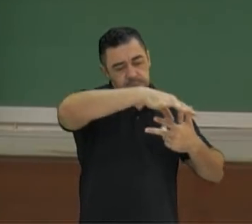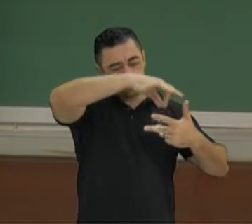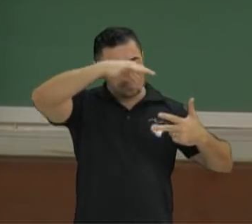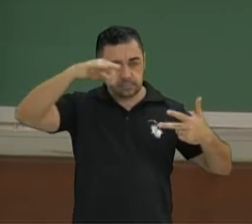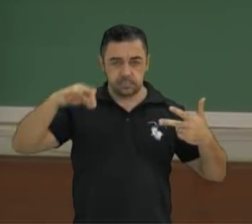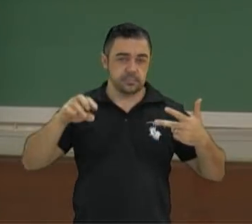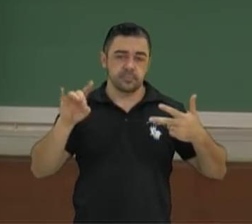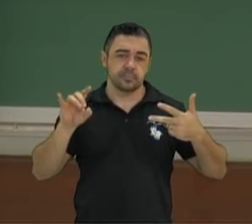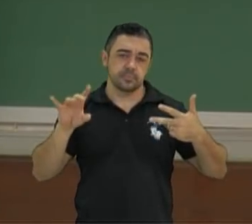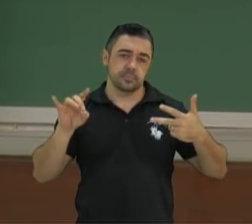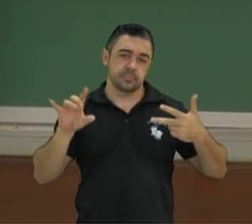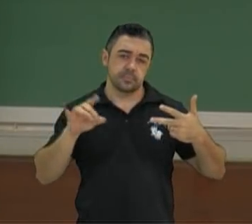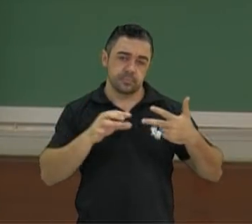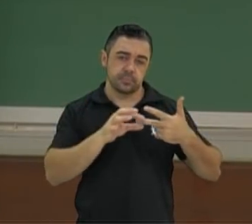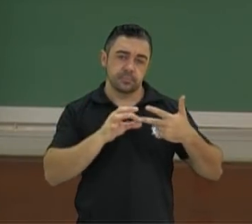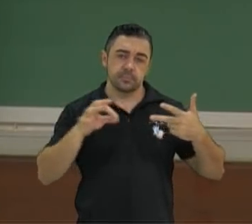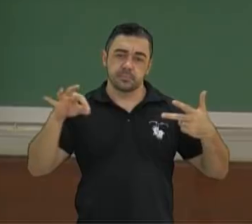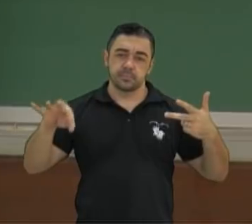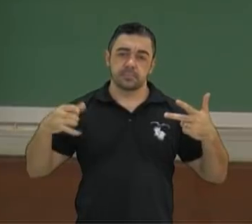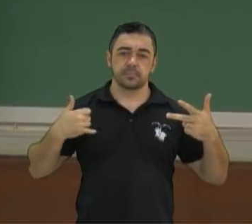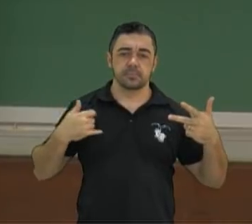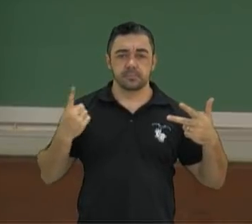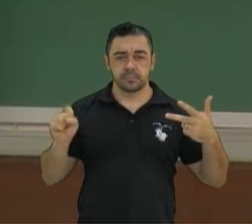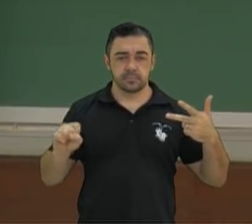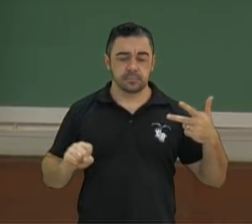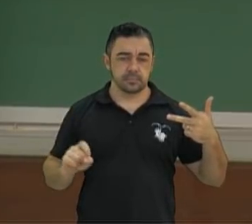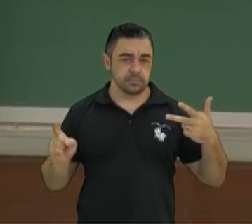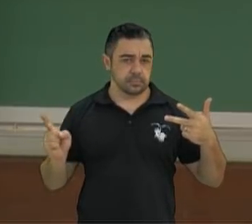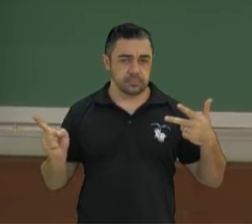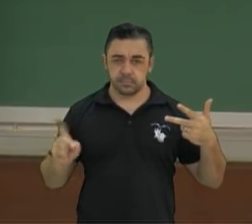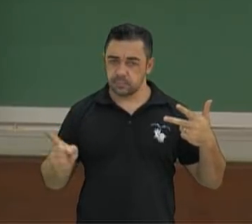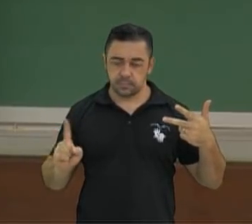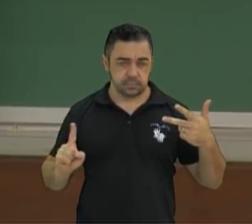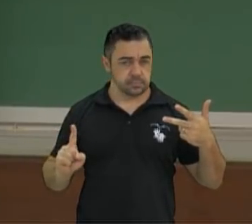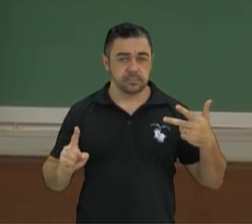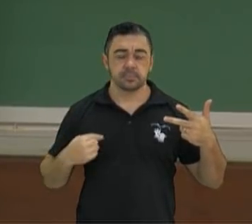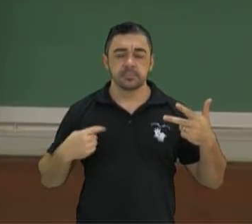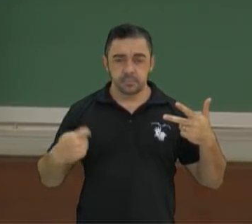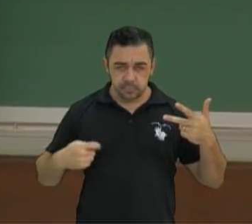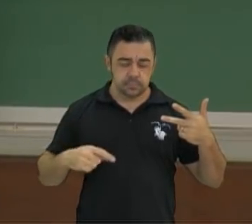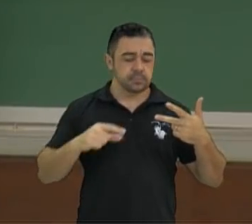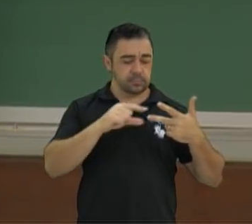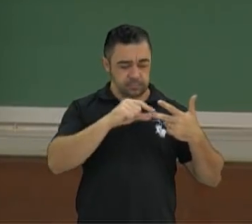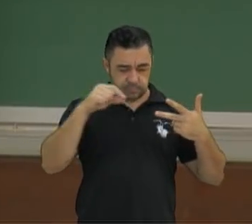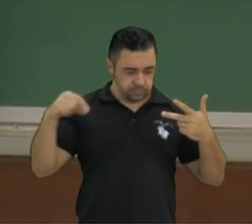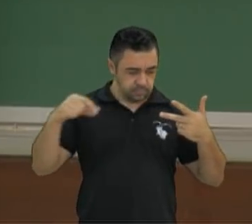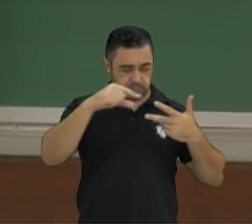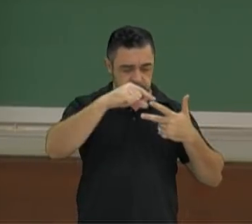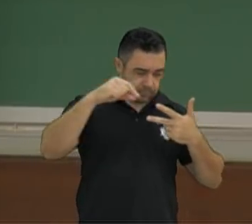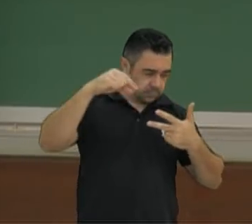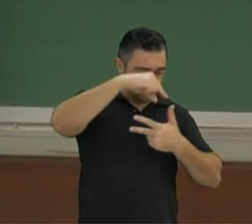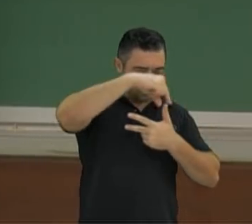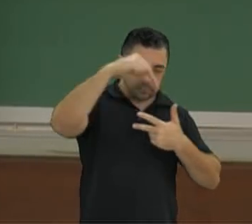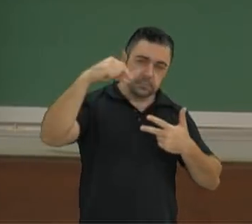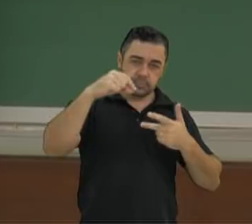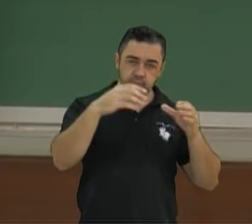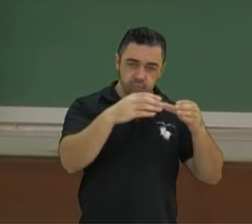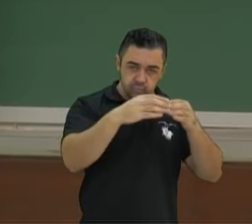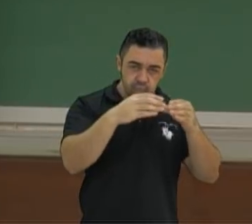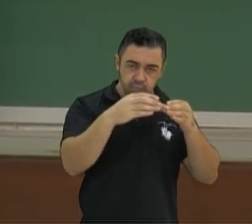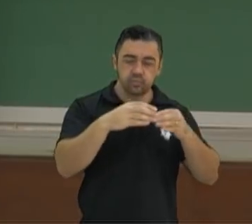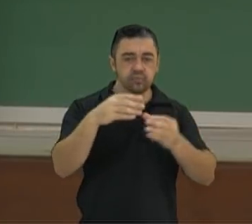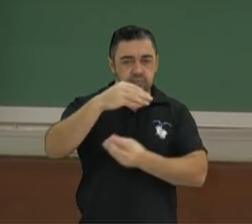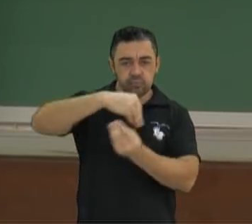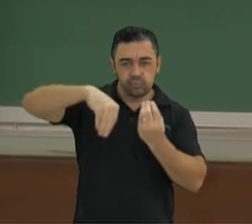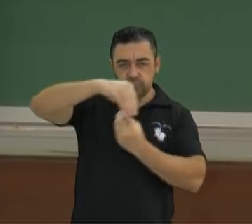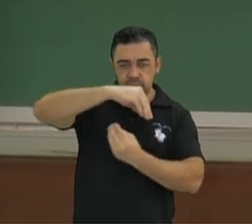significativa se eu pegar eleitores só de 18 anos, por exemplo. Não, eu tenho que pegar uma quantidade de pessoas,